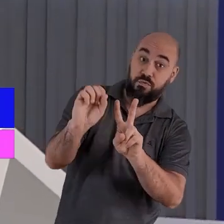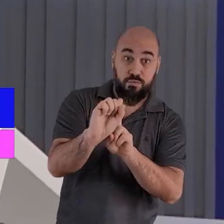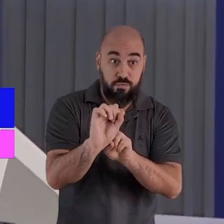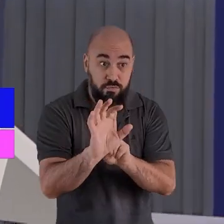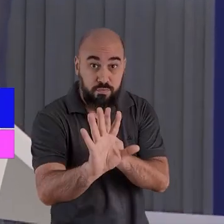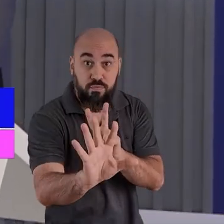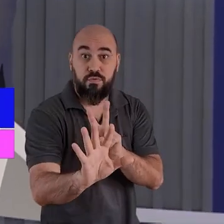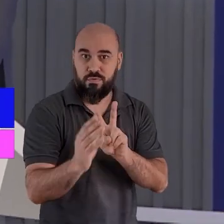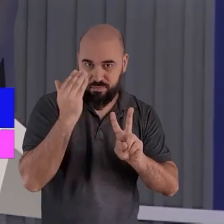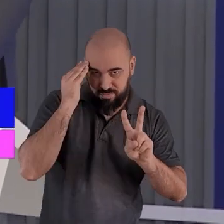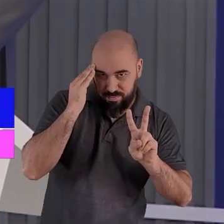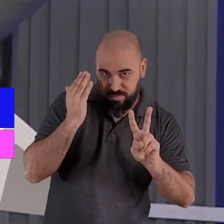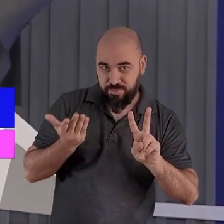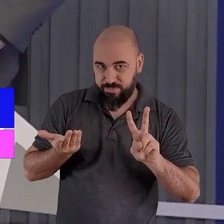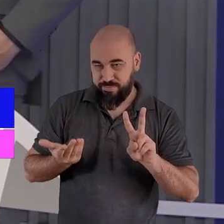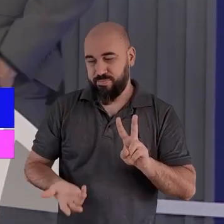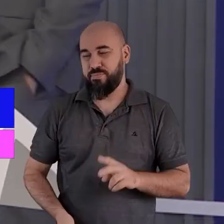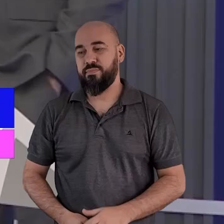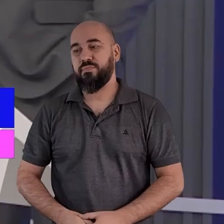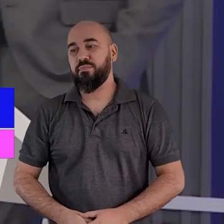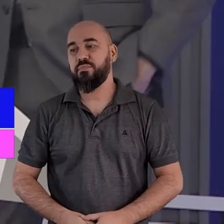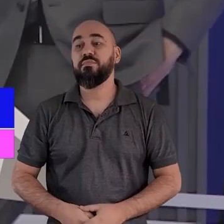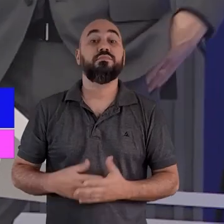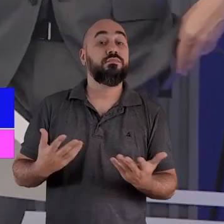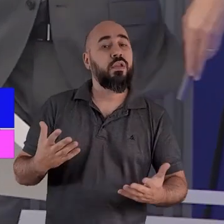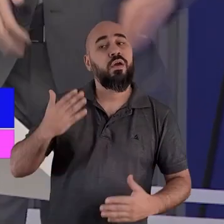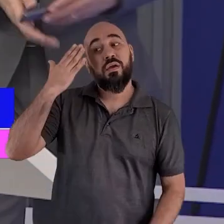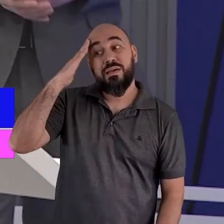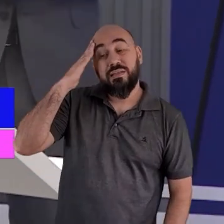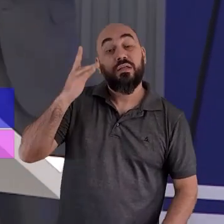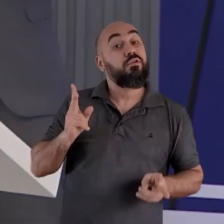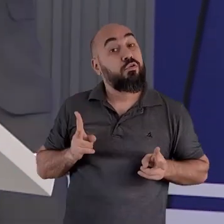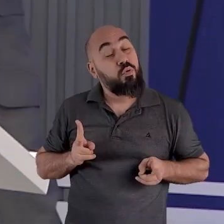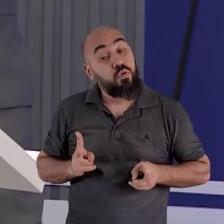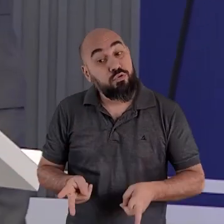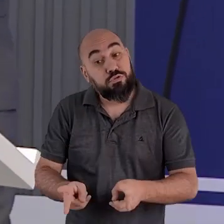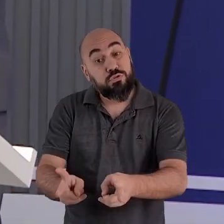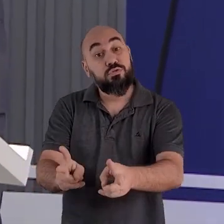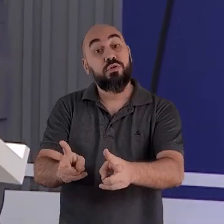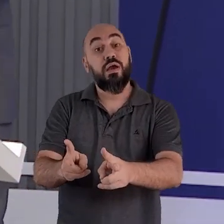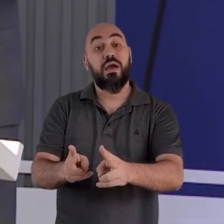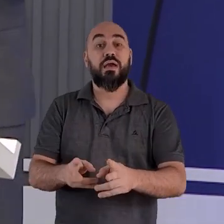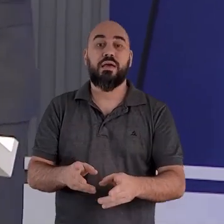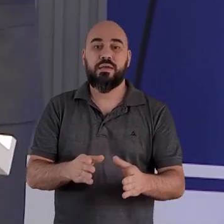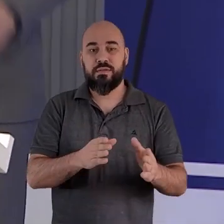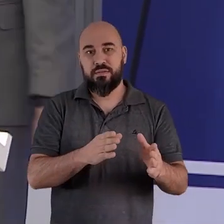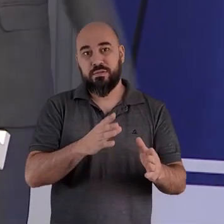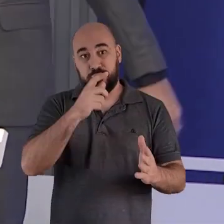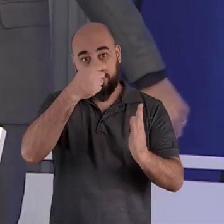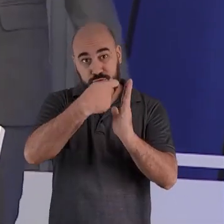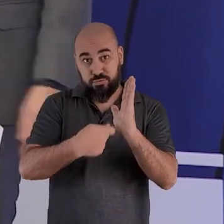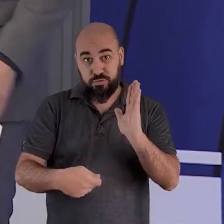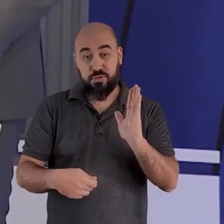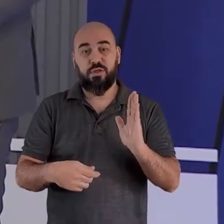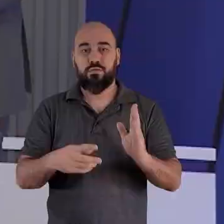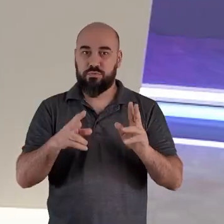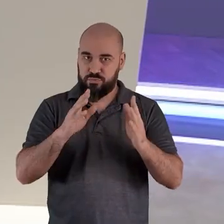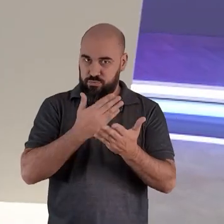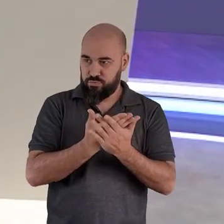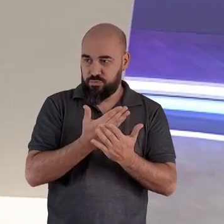Então, com isso em mente, nós podemos agora seguir na nossa sequência do estudo.